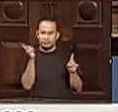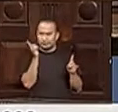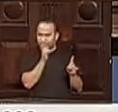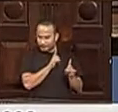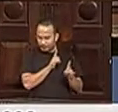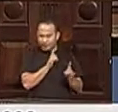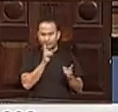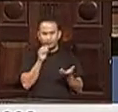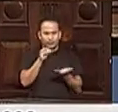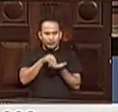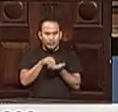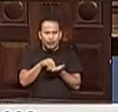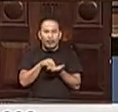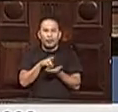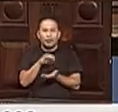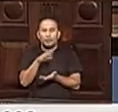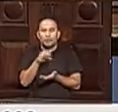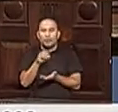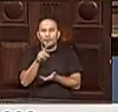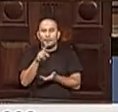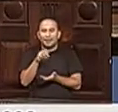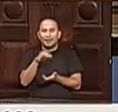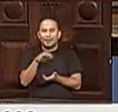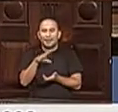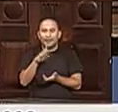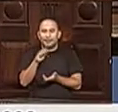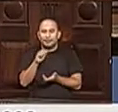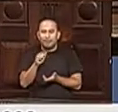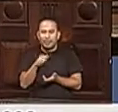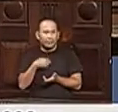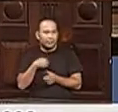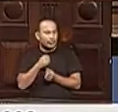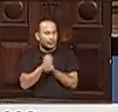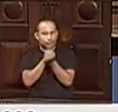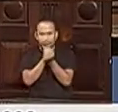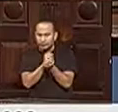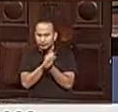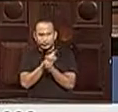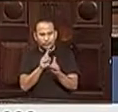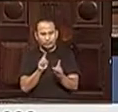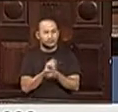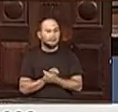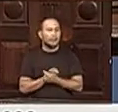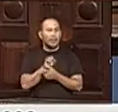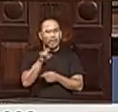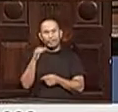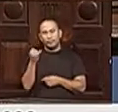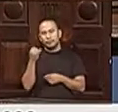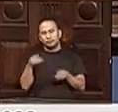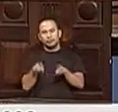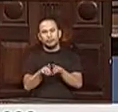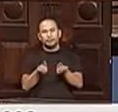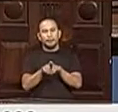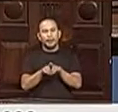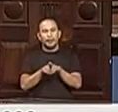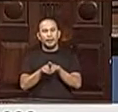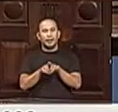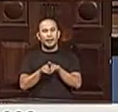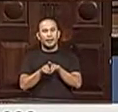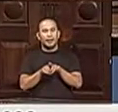sobreviverá sem o Rio Paraíba do Sul. Isso não é possível. É importante também que os